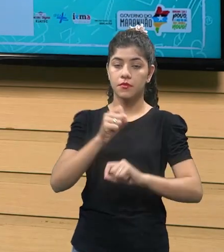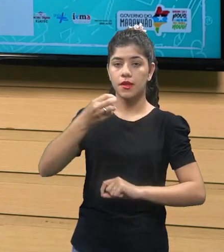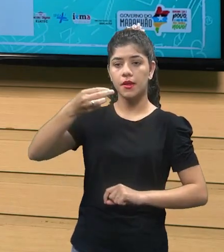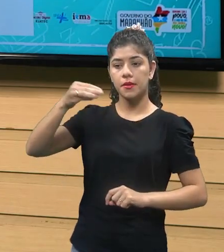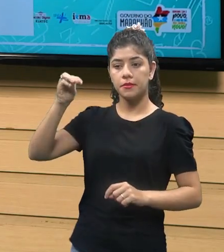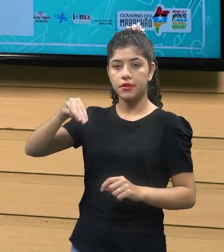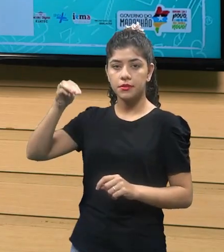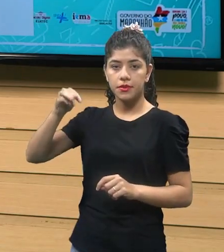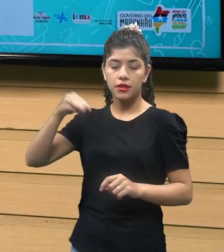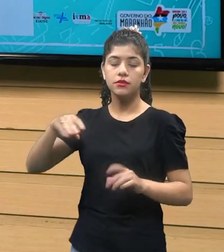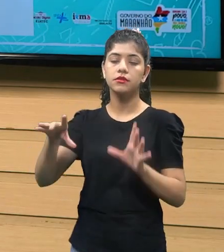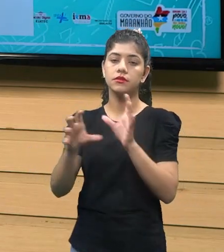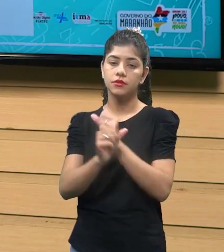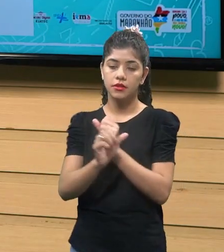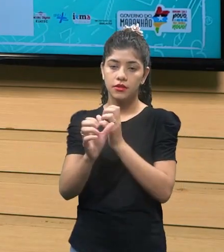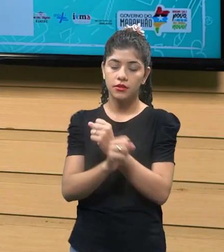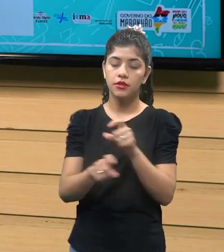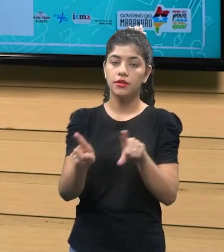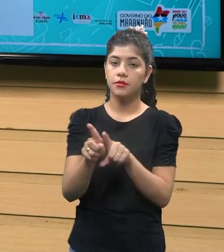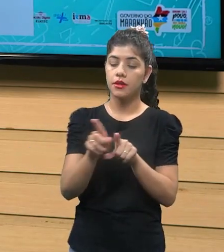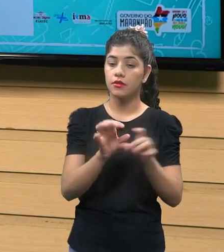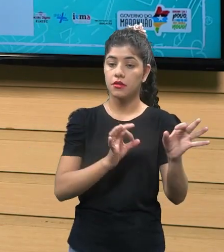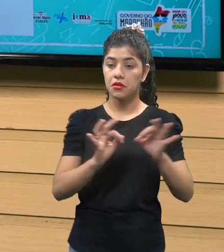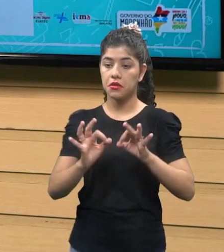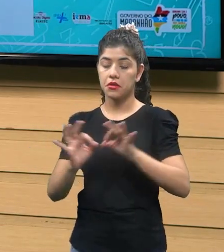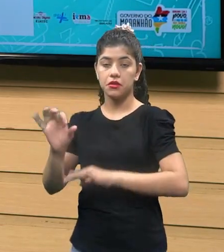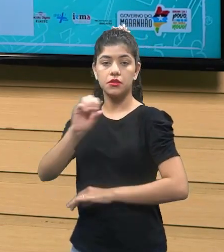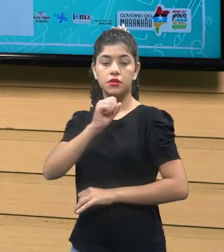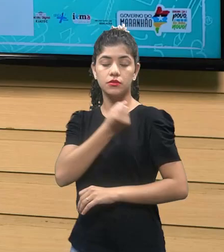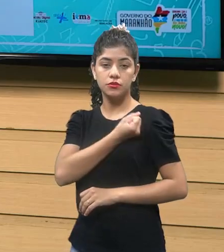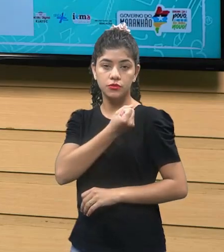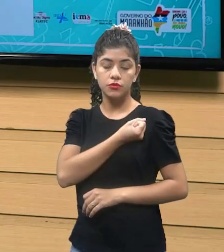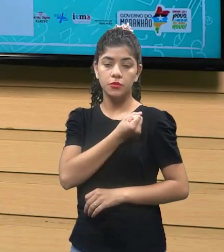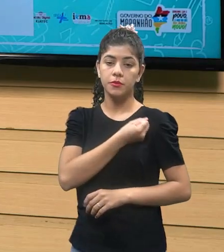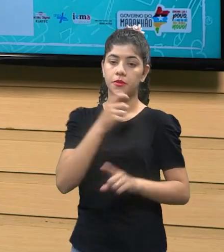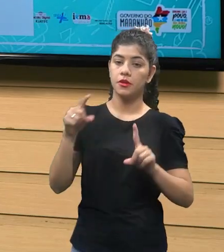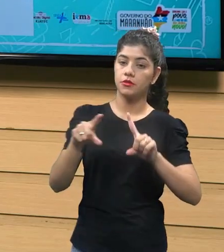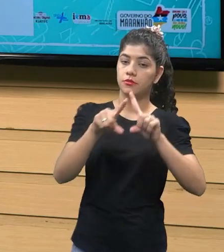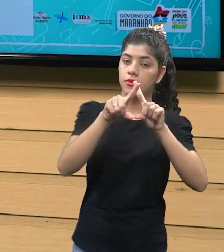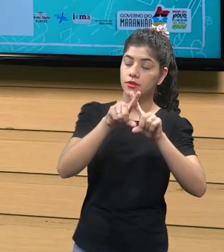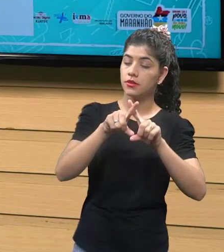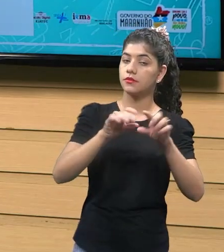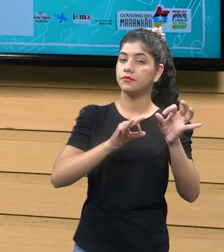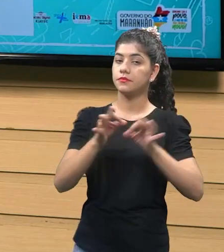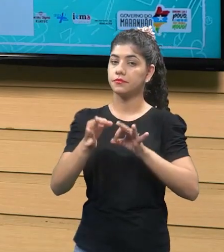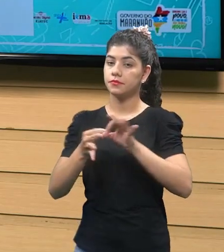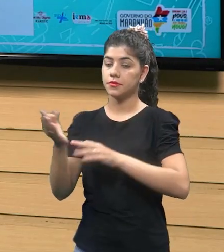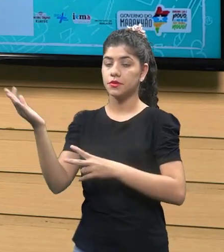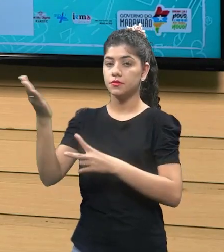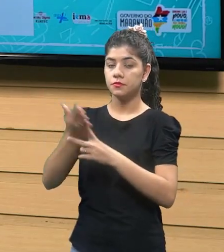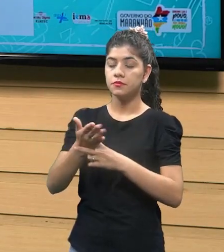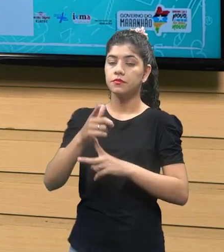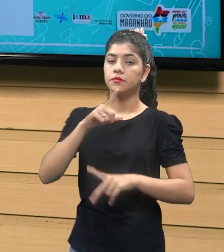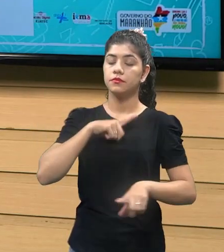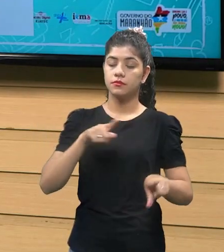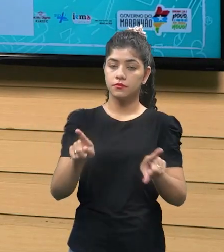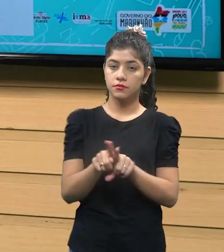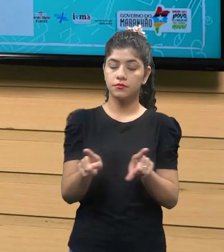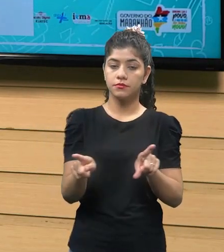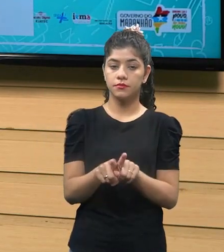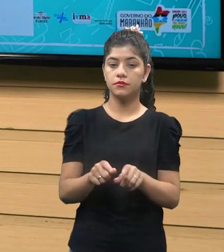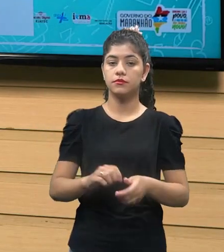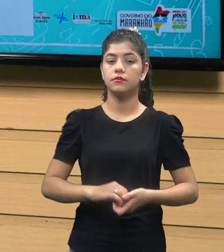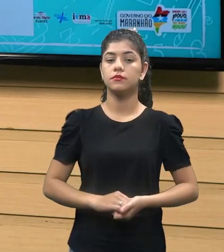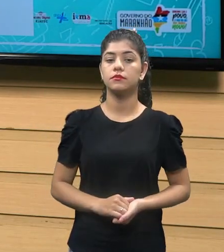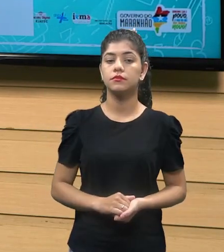matemáticas. Quando você organiza os números para fazer uma multiplicação, ou organiza os números para fazer a divisão, nós também temos ali um algoritmo,